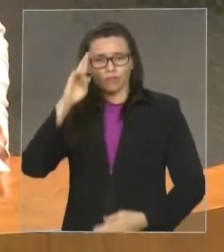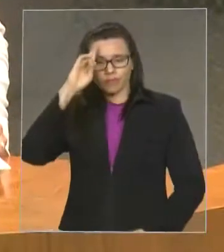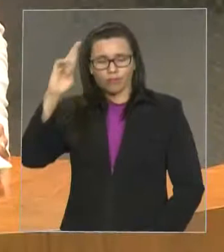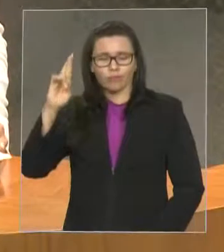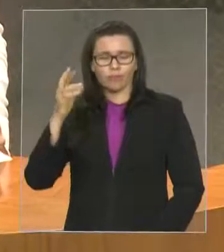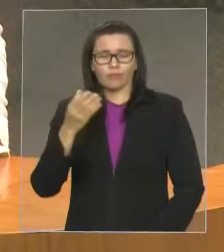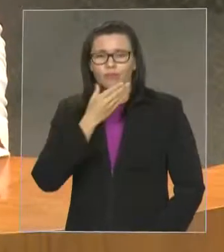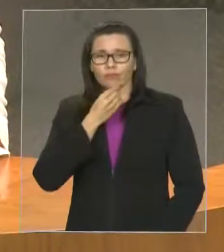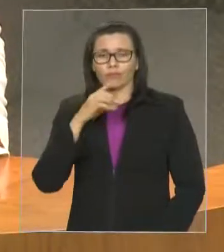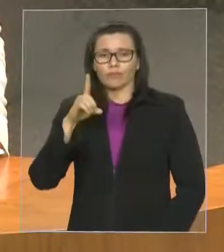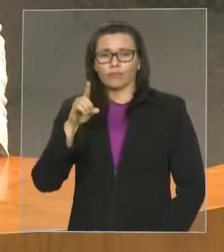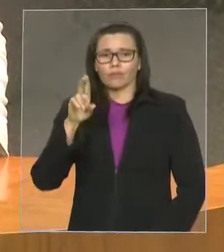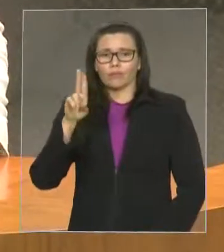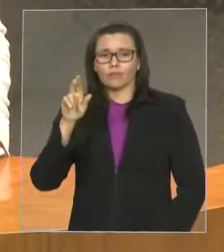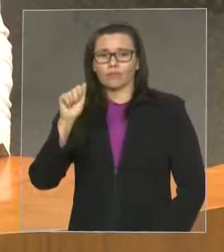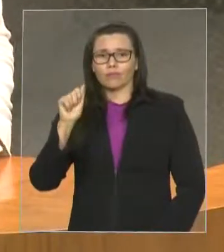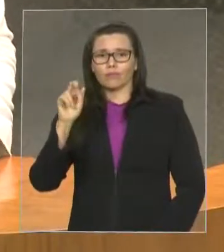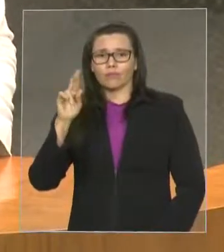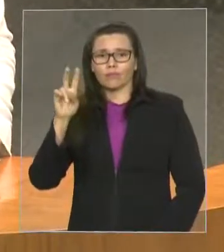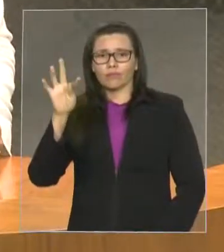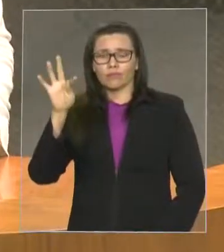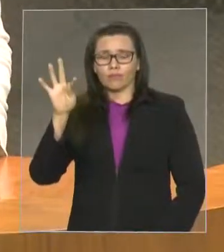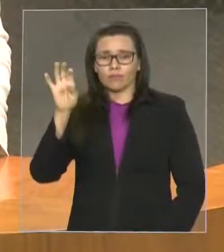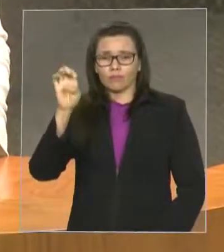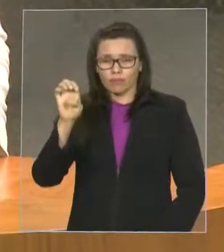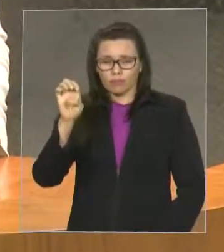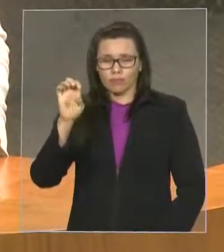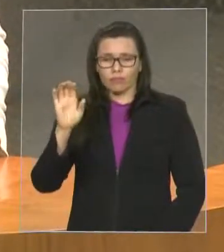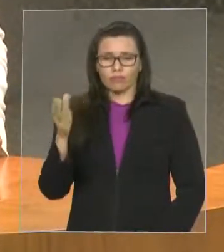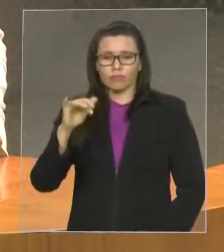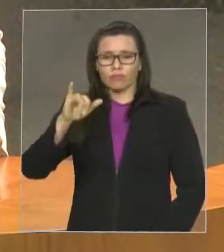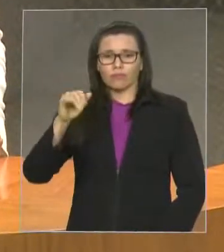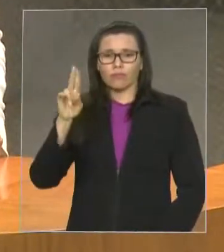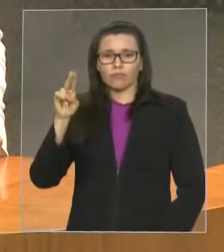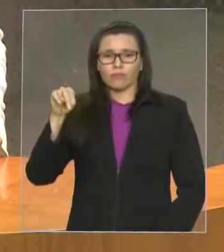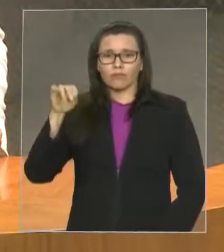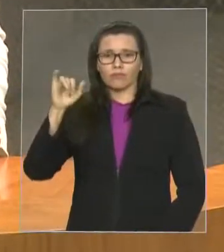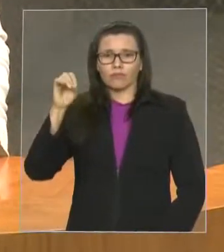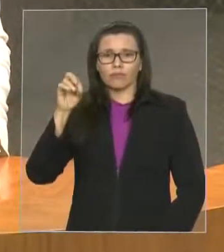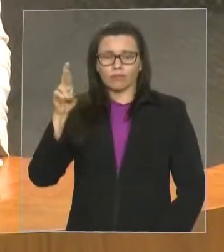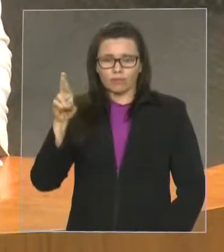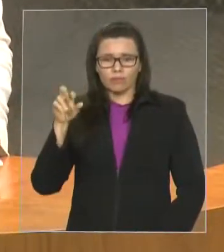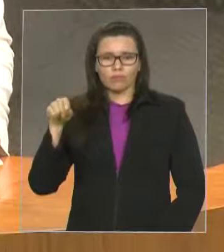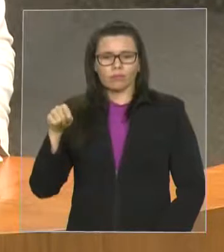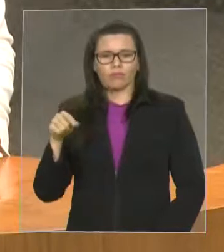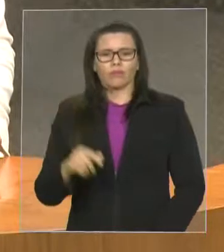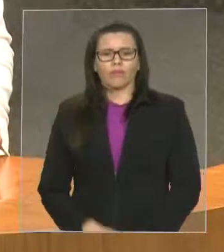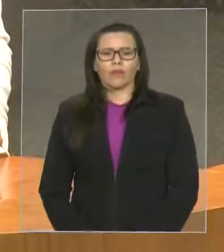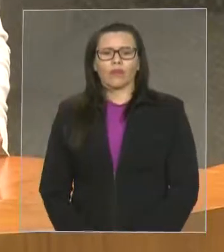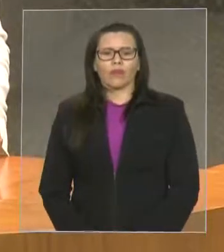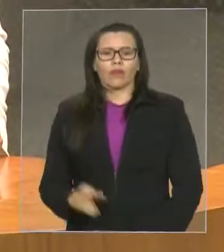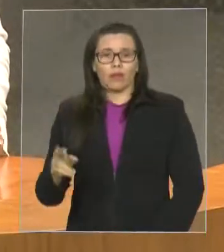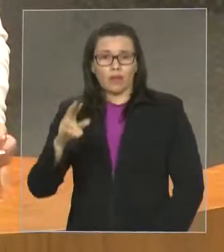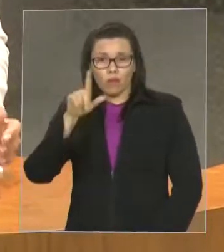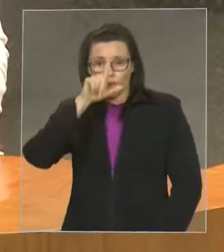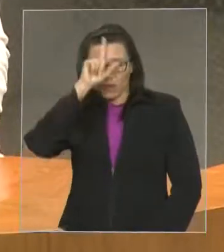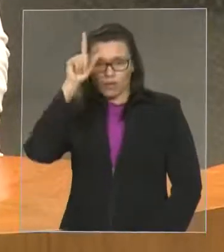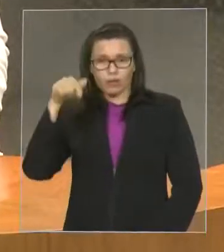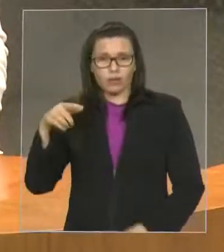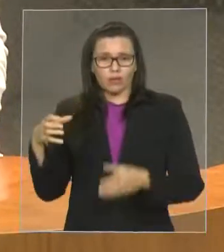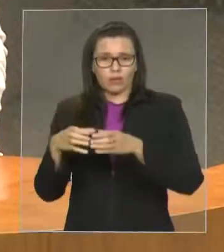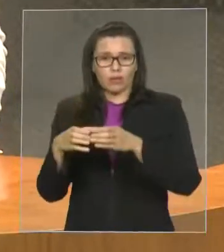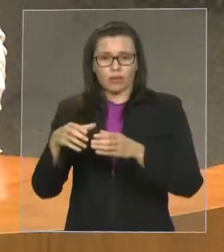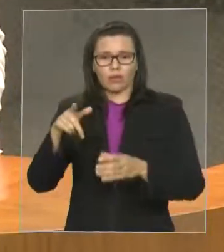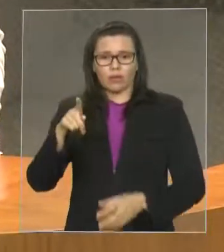Eu quero agradecer ao Duarte por ter nos recebido, onde eu reforcei a minha indicação